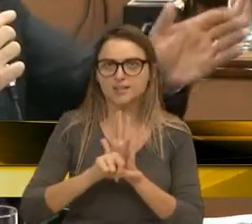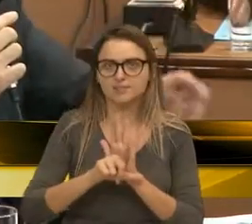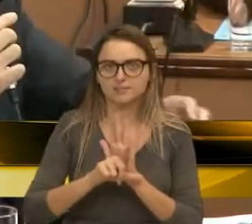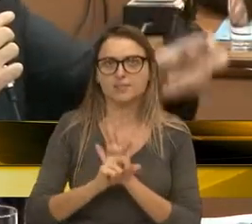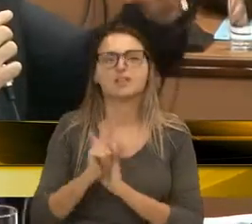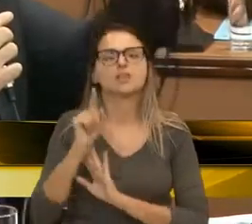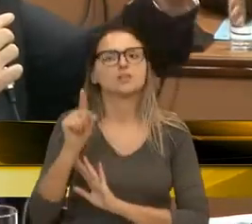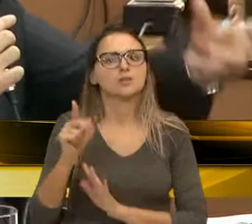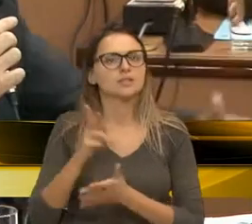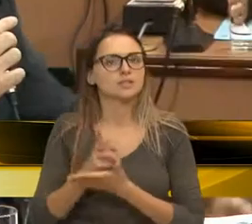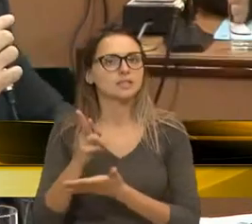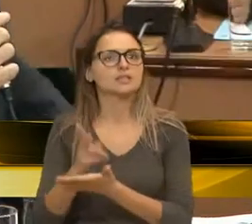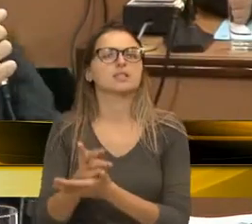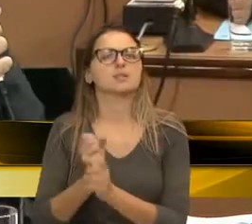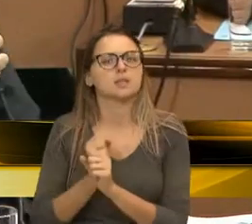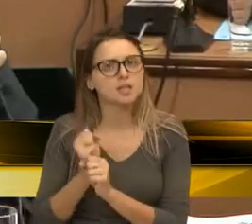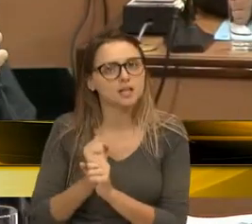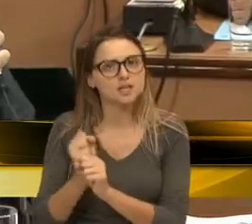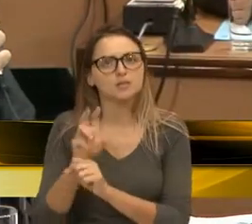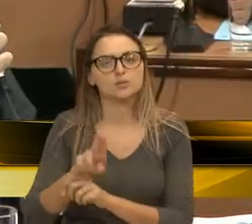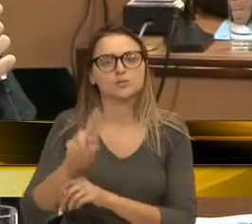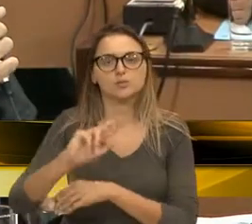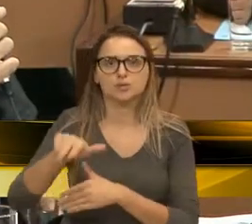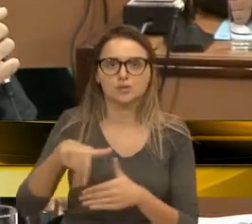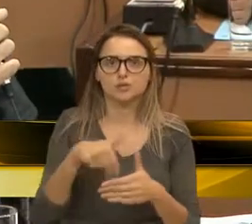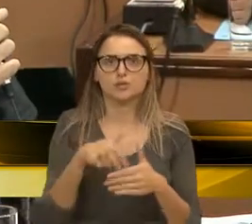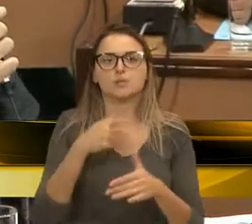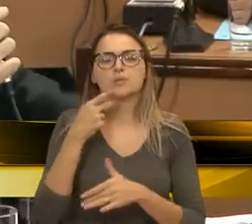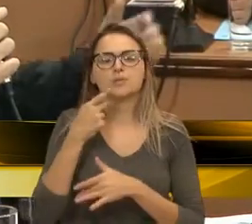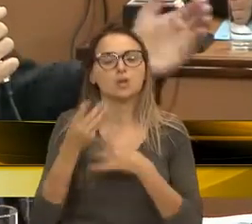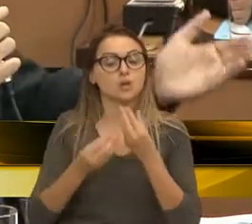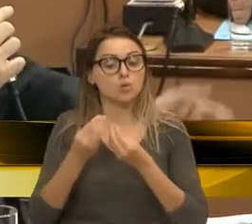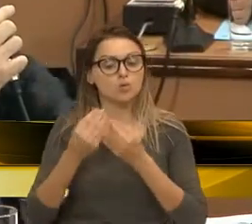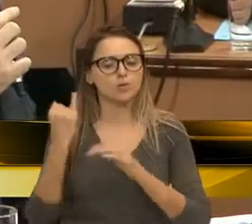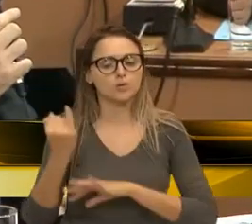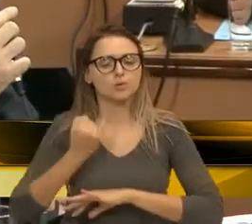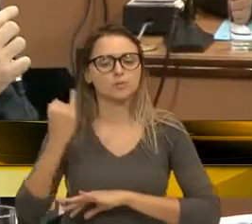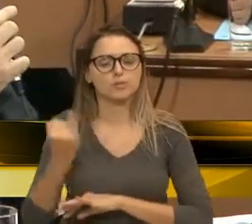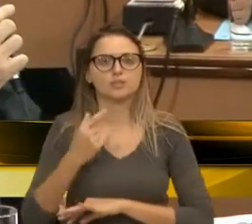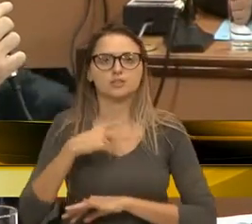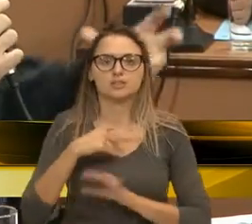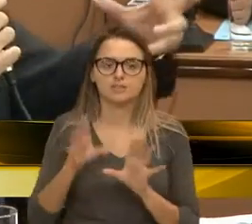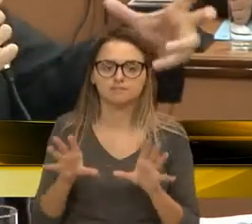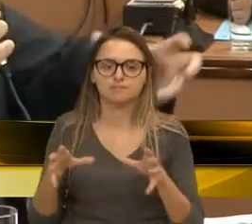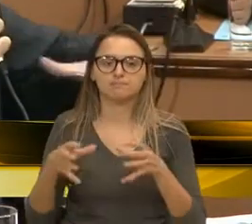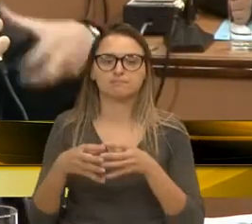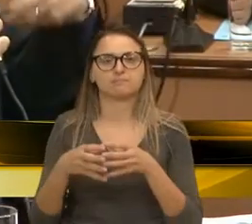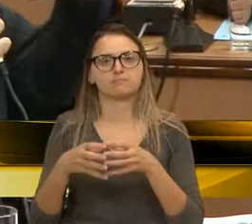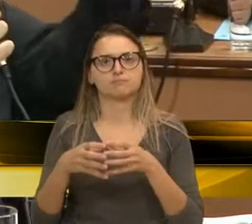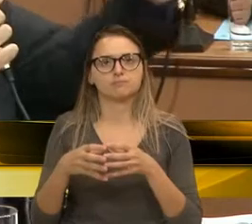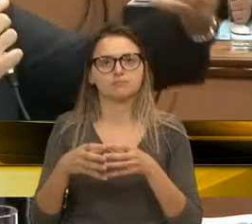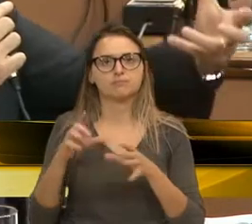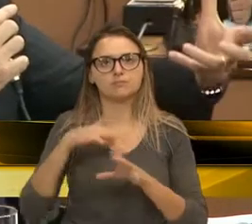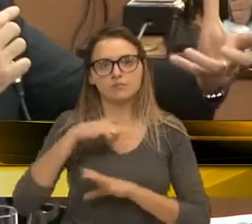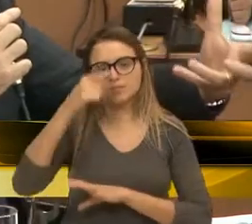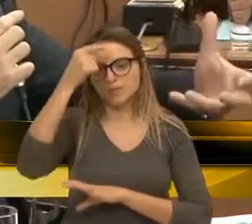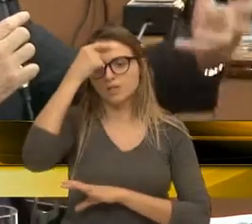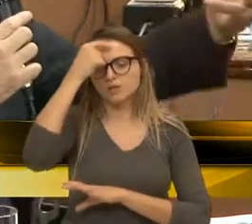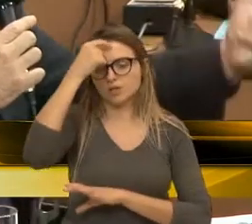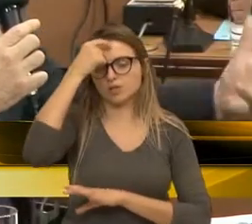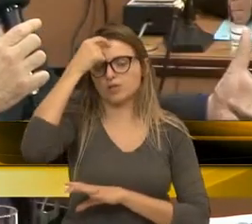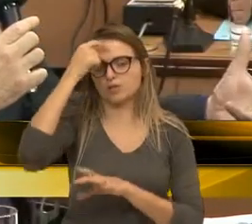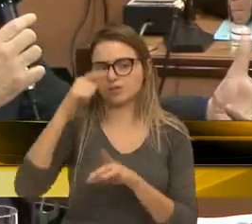todos os anos ocupa essa tribuna para falar da importância que deve existir em nossa coletividade, dessa conscientização